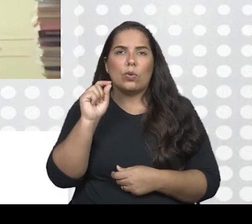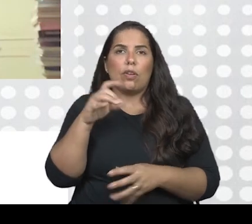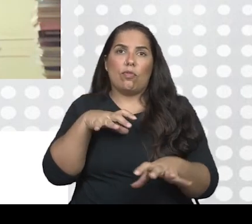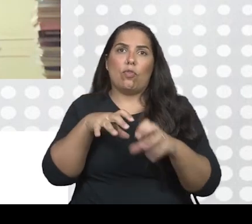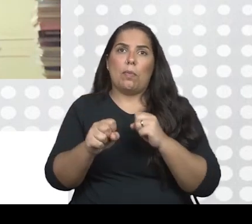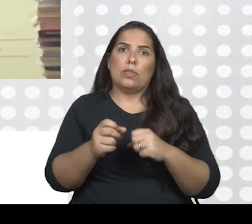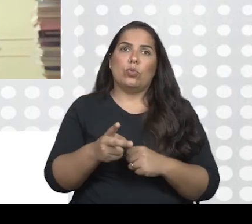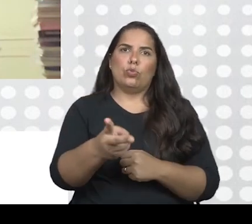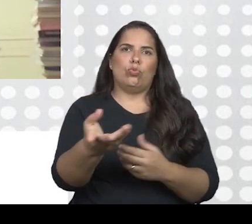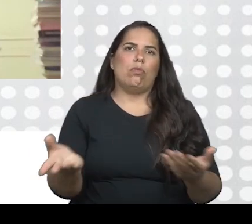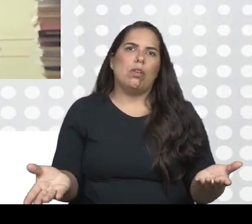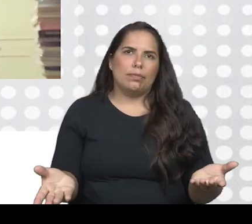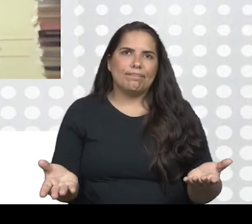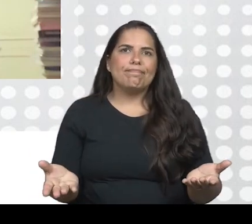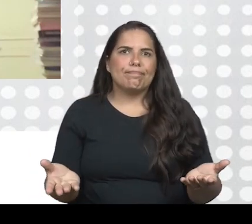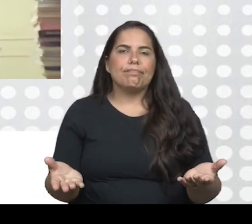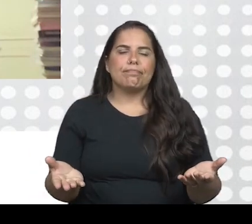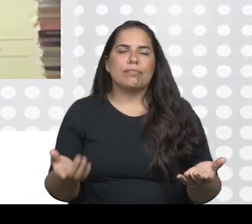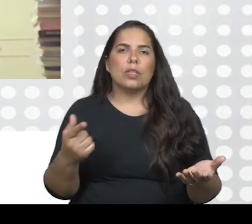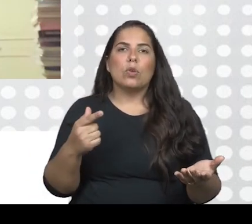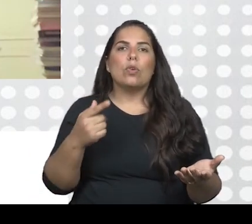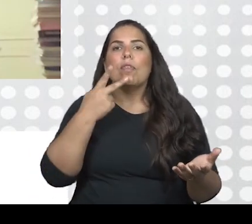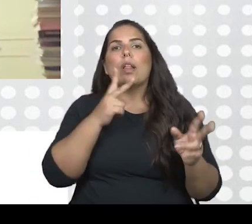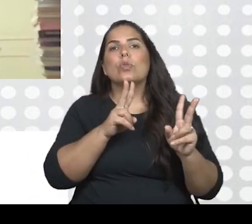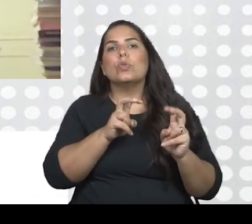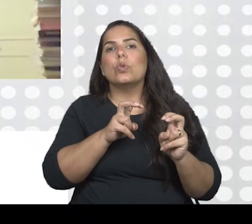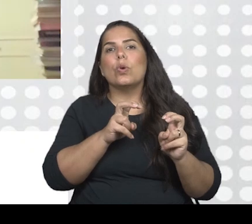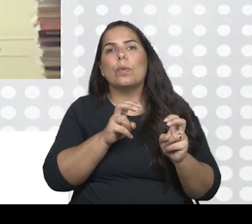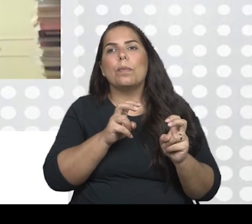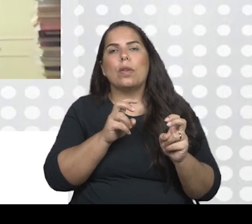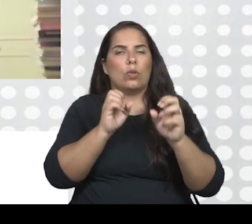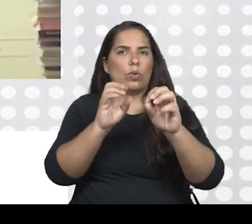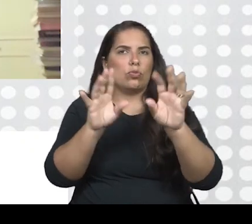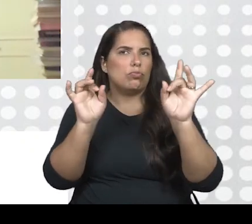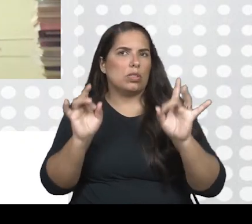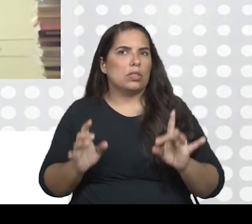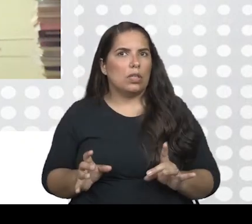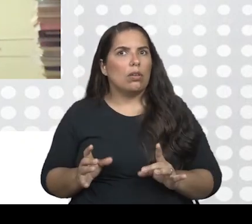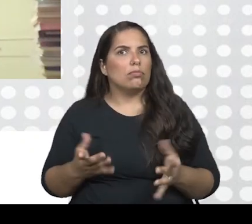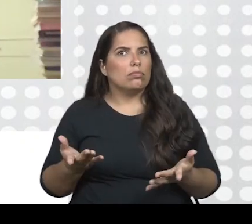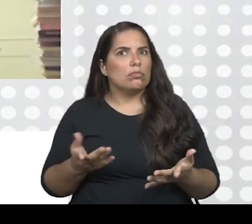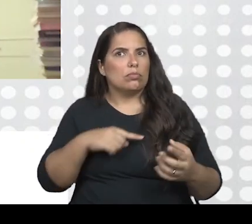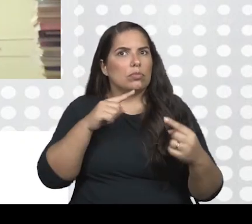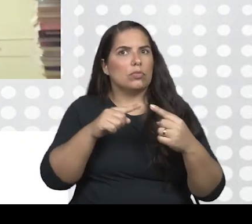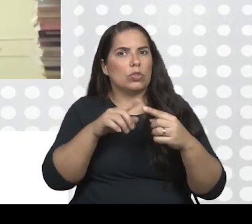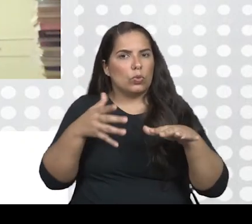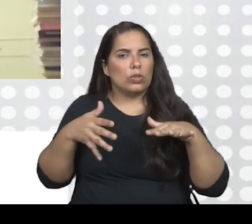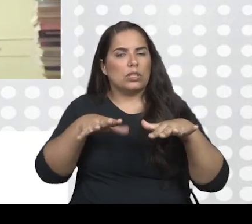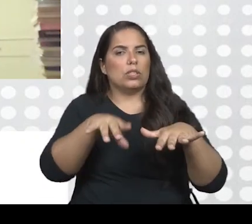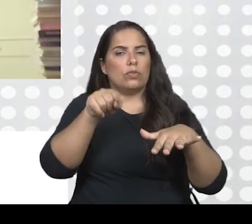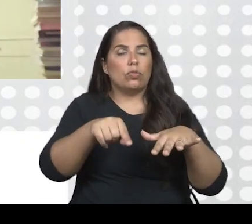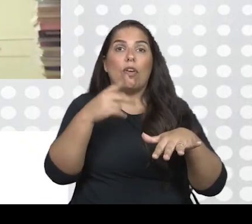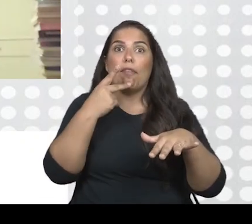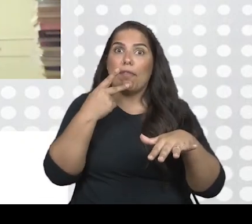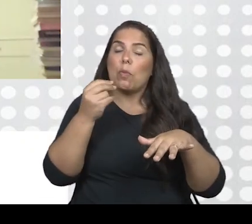a formação continuada no que diz respeito à educação especial, né, numa perspectiva inclusiva, e